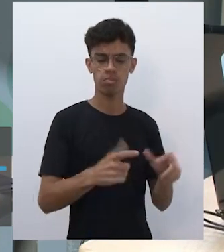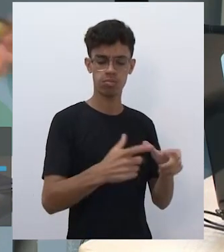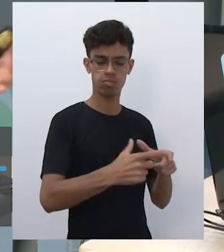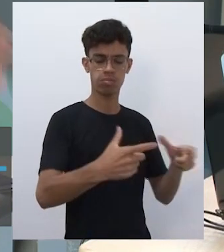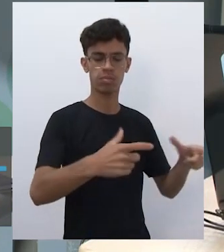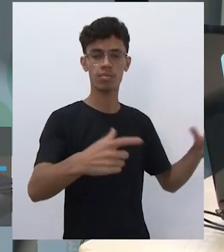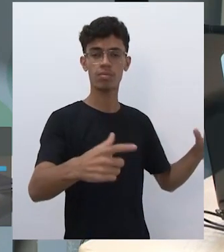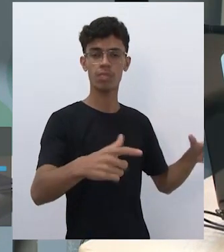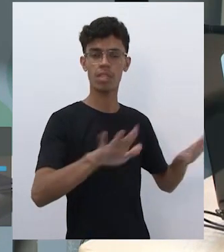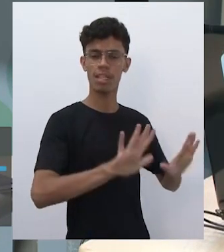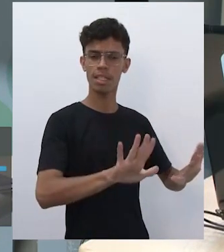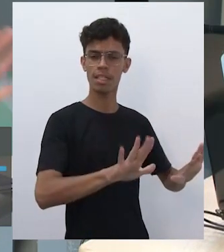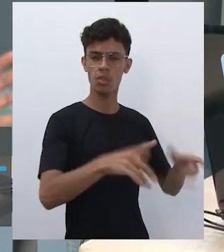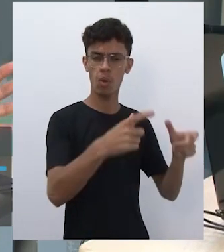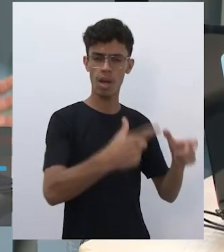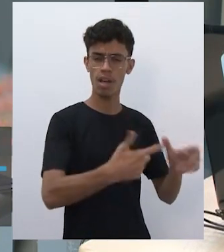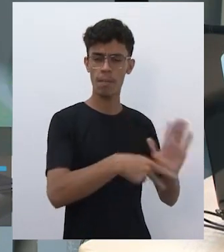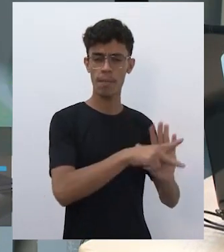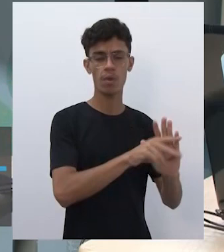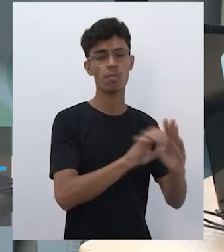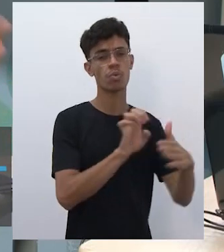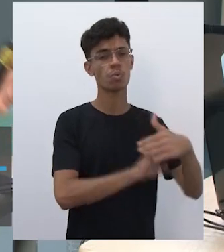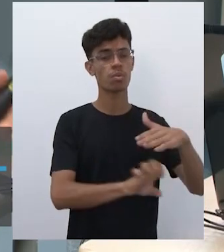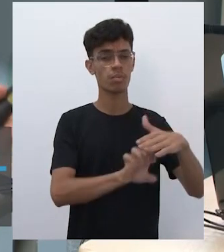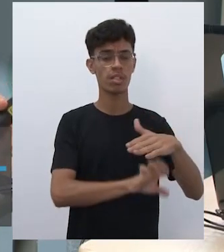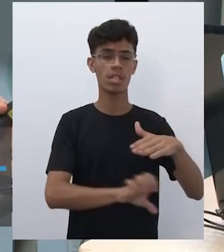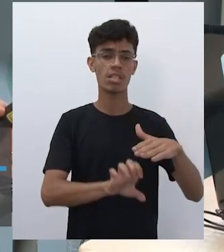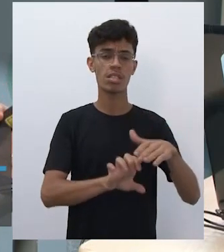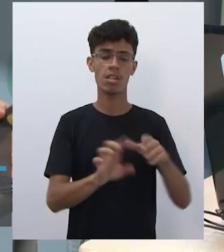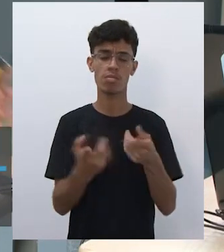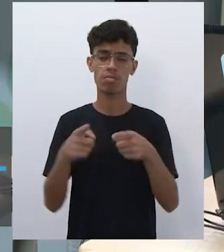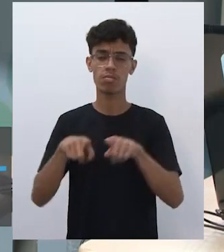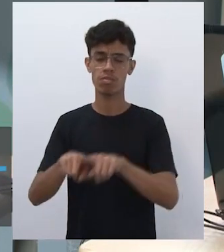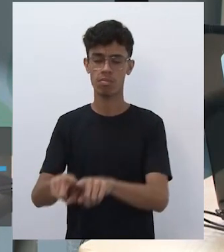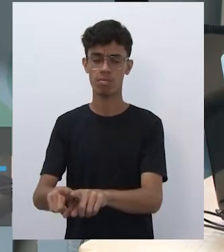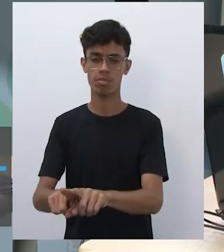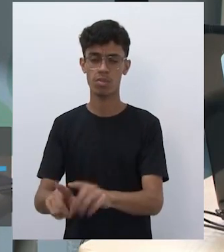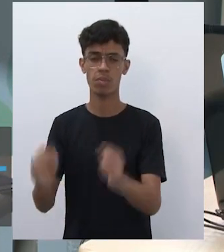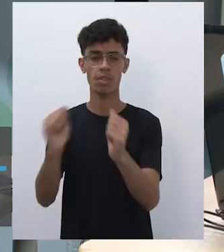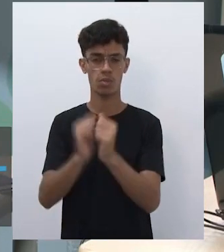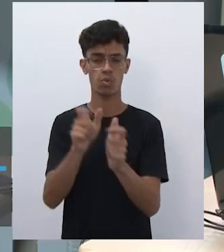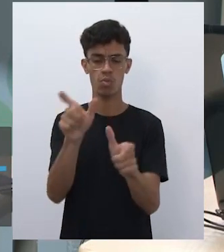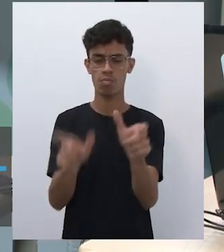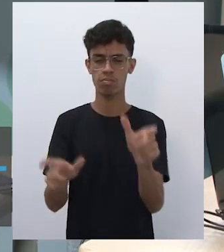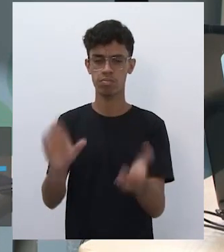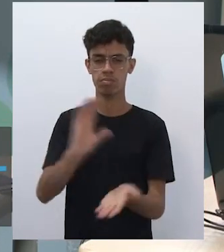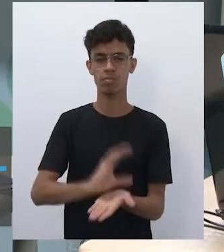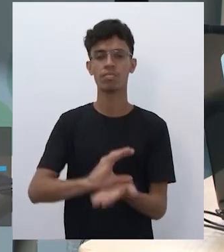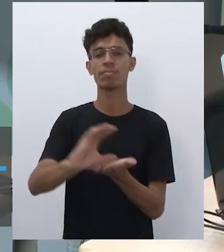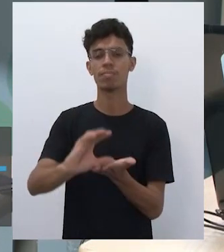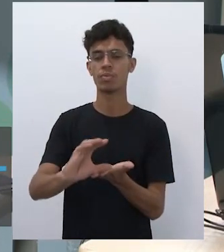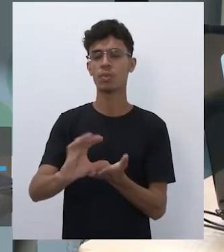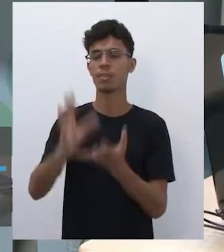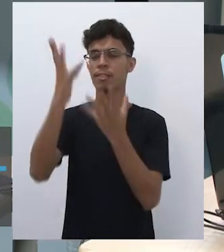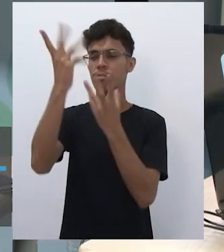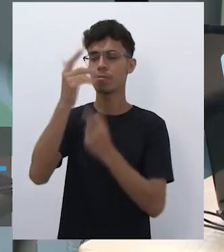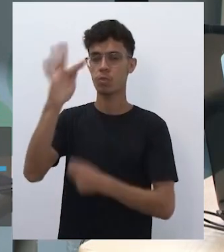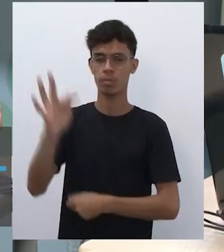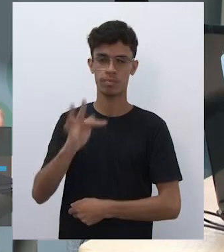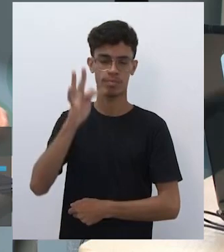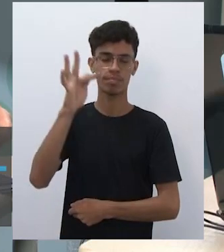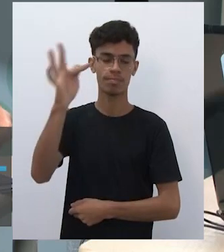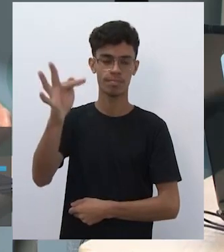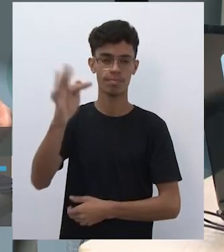alguma empresa, enfim, o que dá para ser feito? Quem são os meus parceiros estratégicos que vai me ajudar a alcançar esse resultado